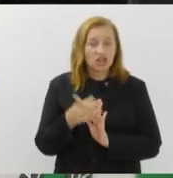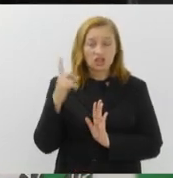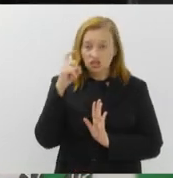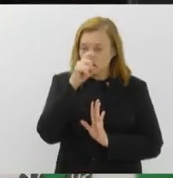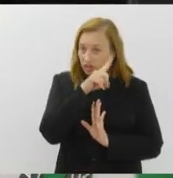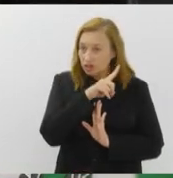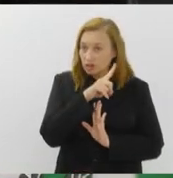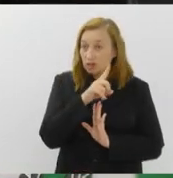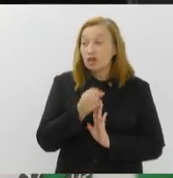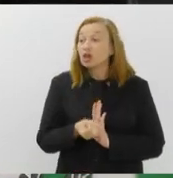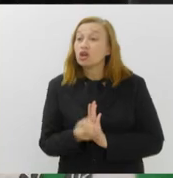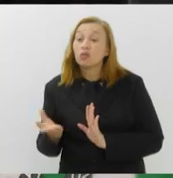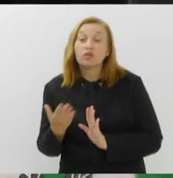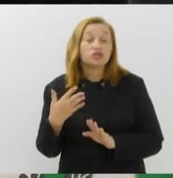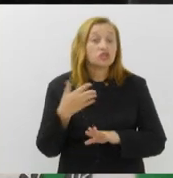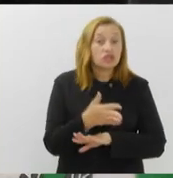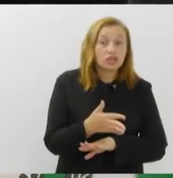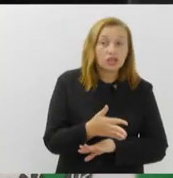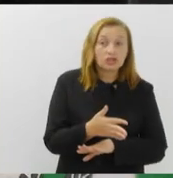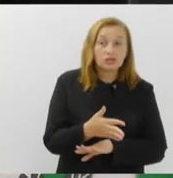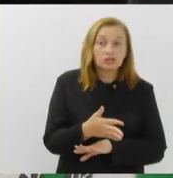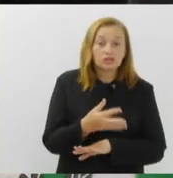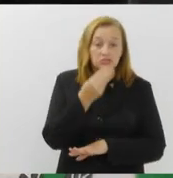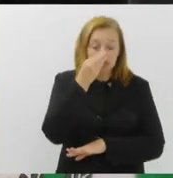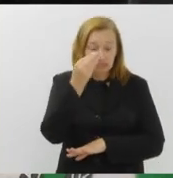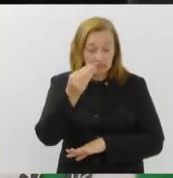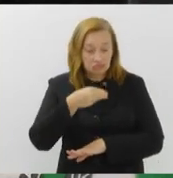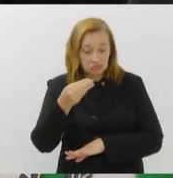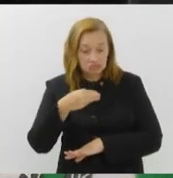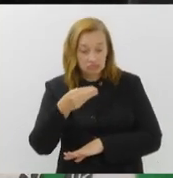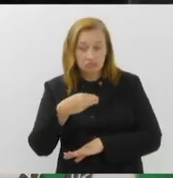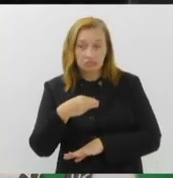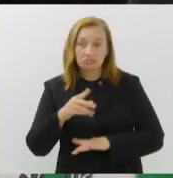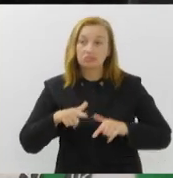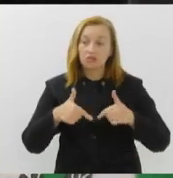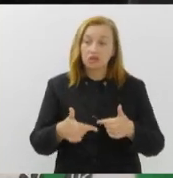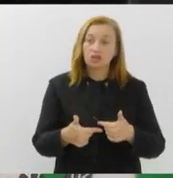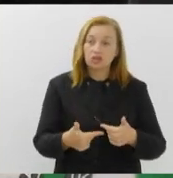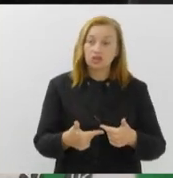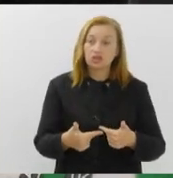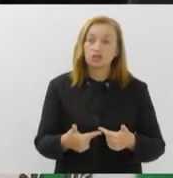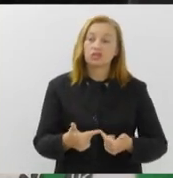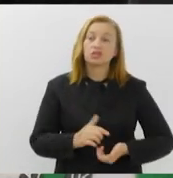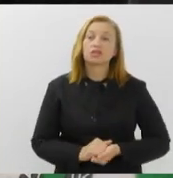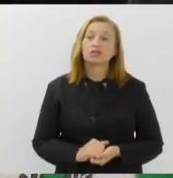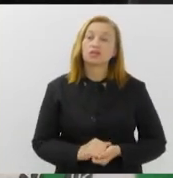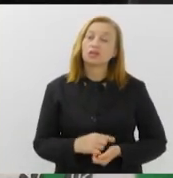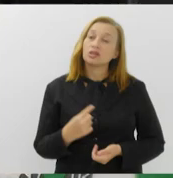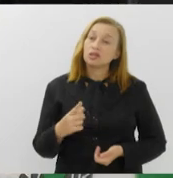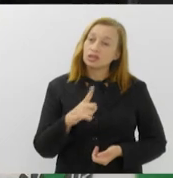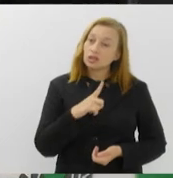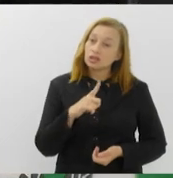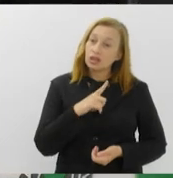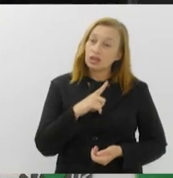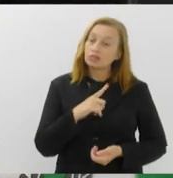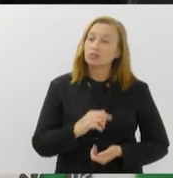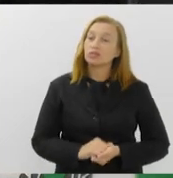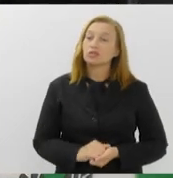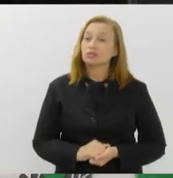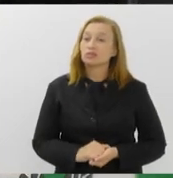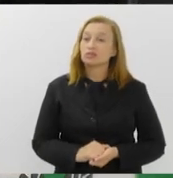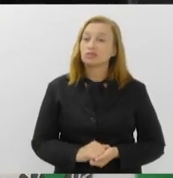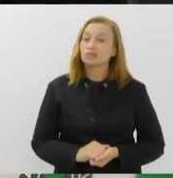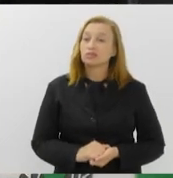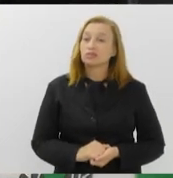difícil. E, quando chegamos, somos retaliadas pela atuação firme que nós temos diante dos, enfim,